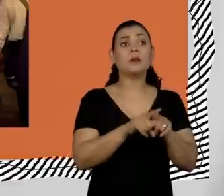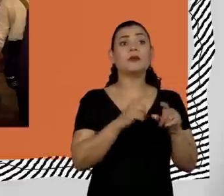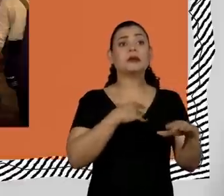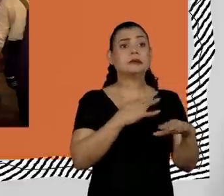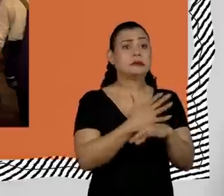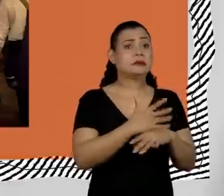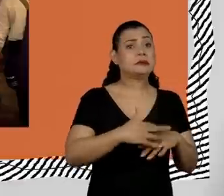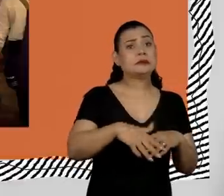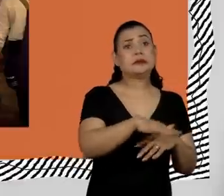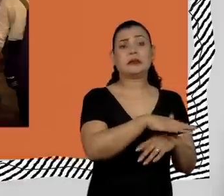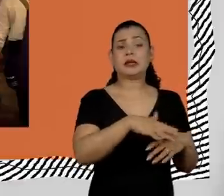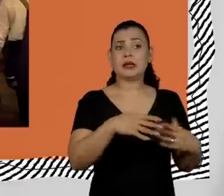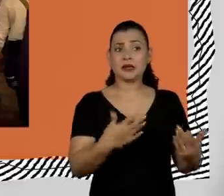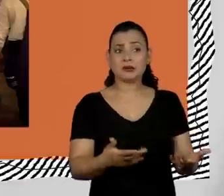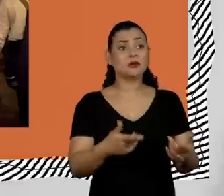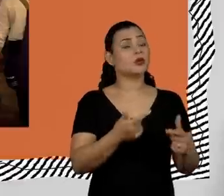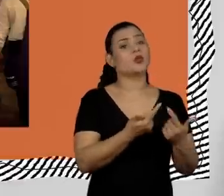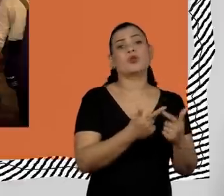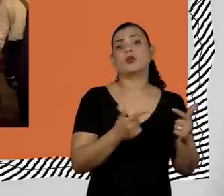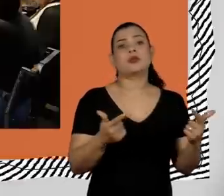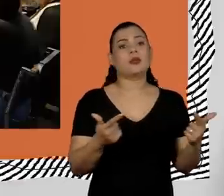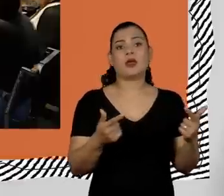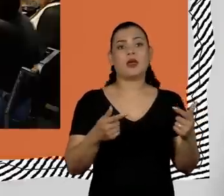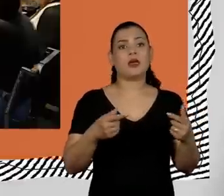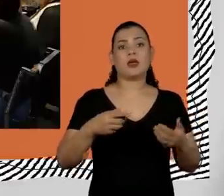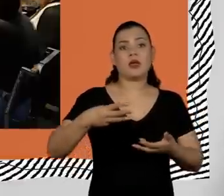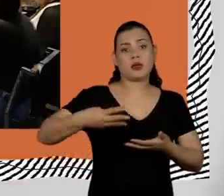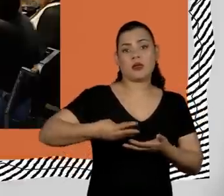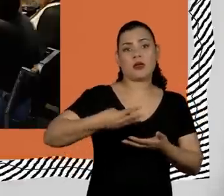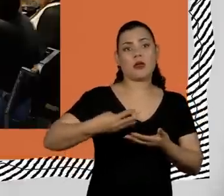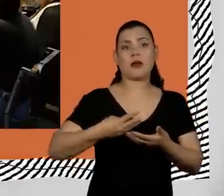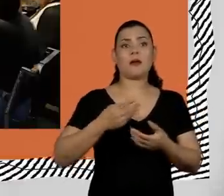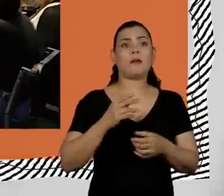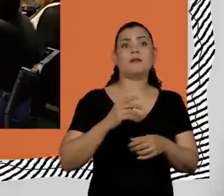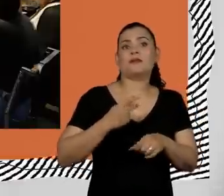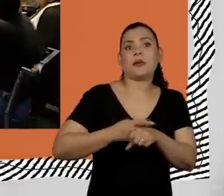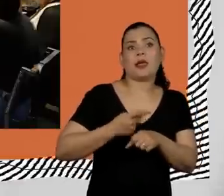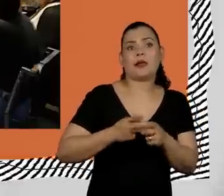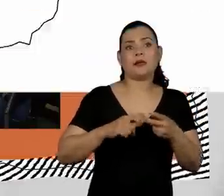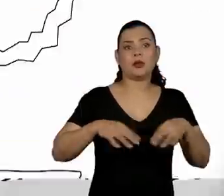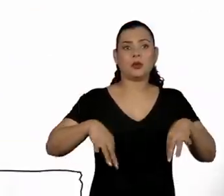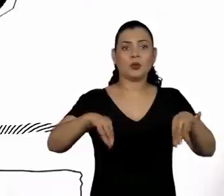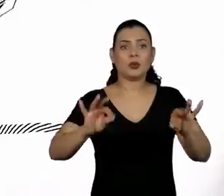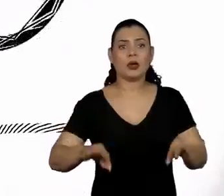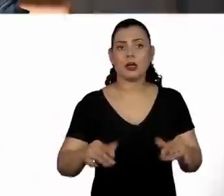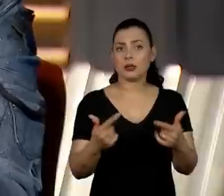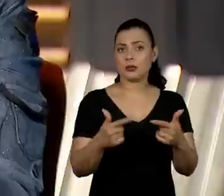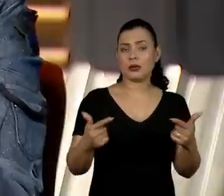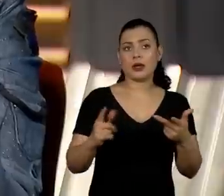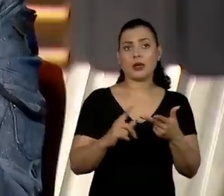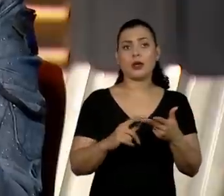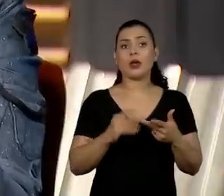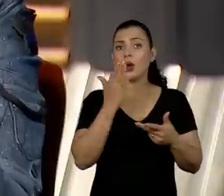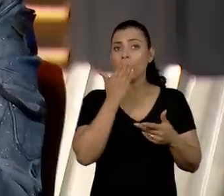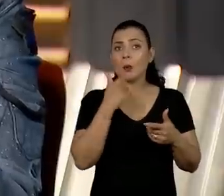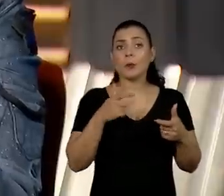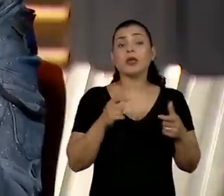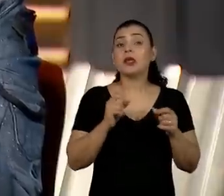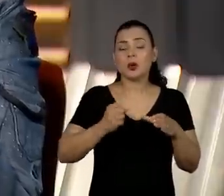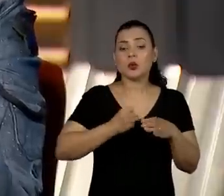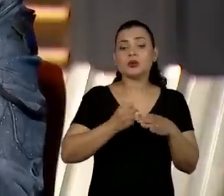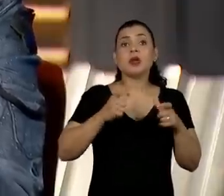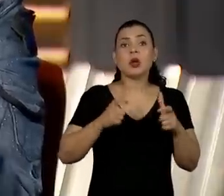Urbano não tem talher de prata não tem toalha na mesa a cozinha deste